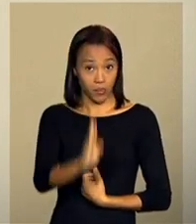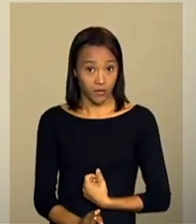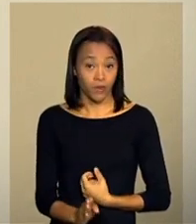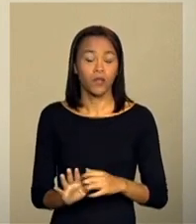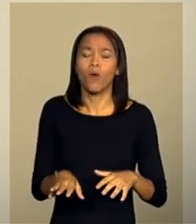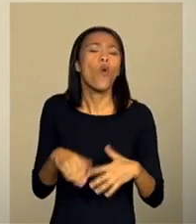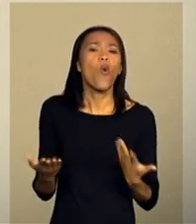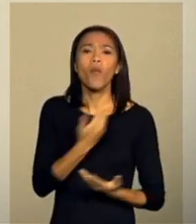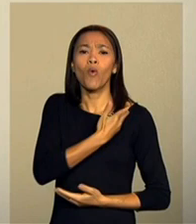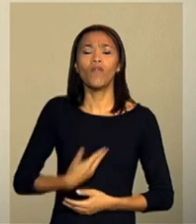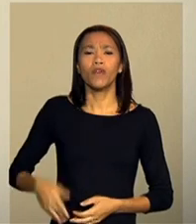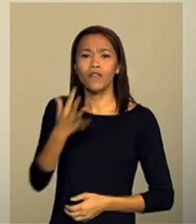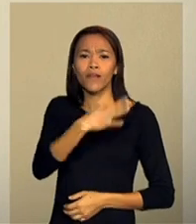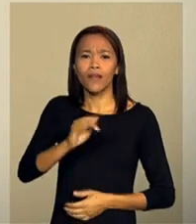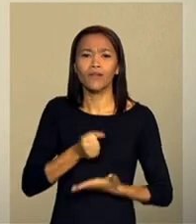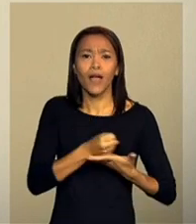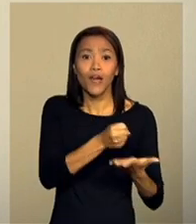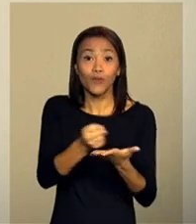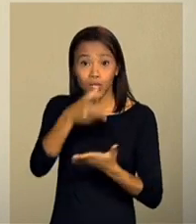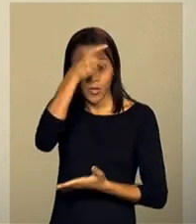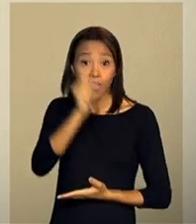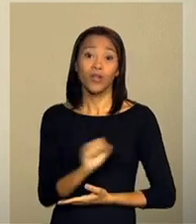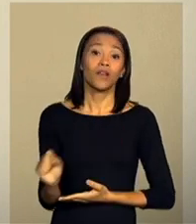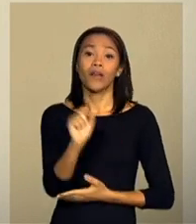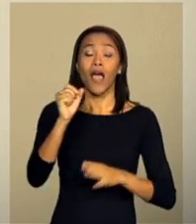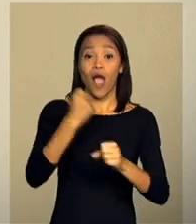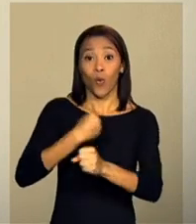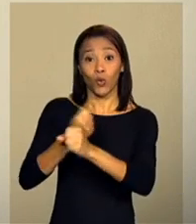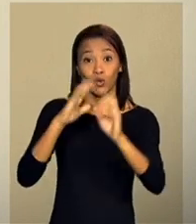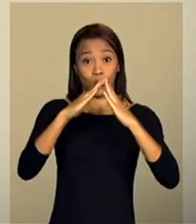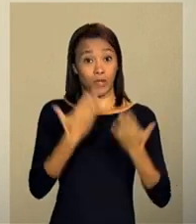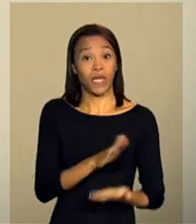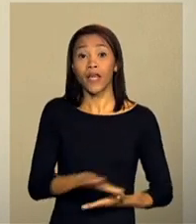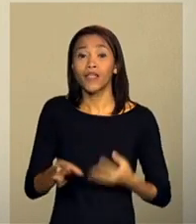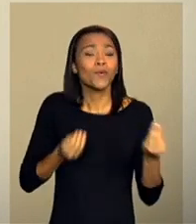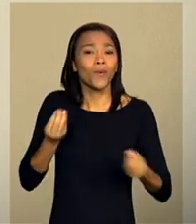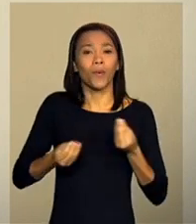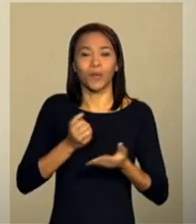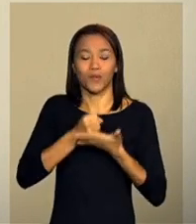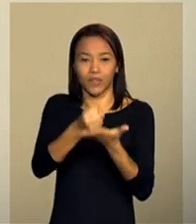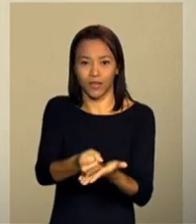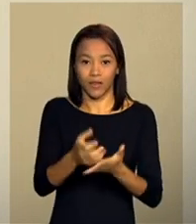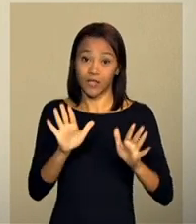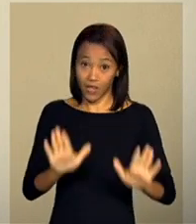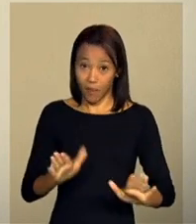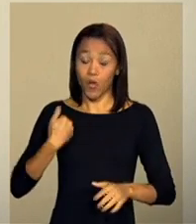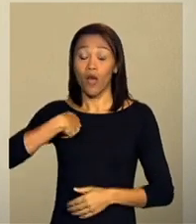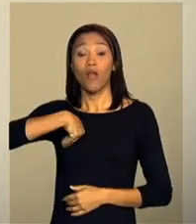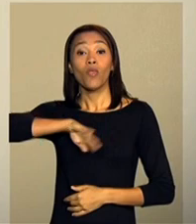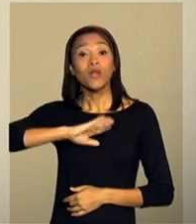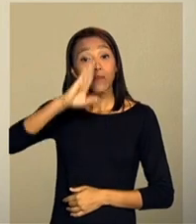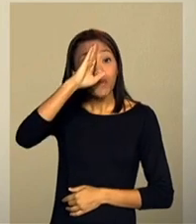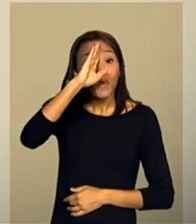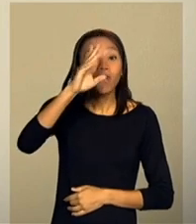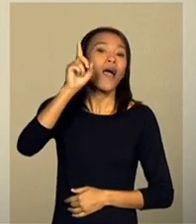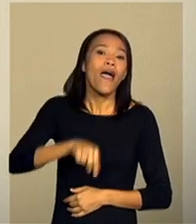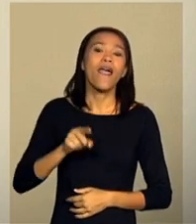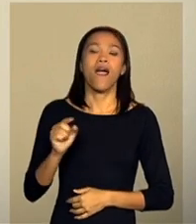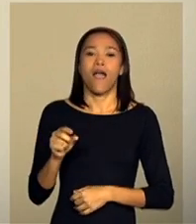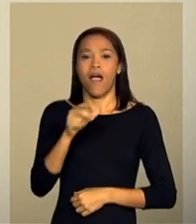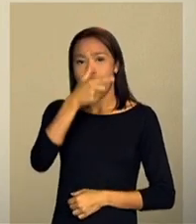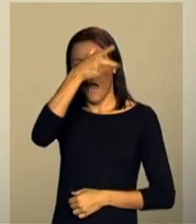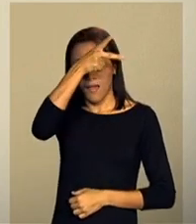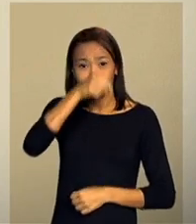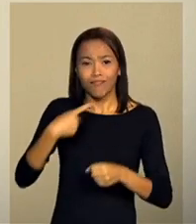como é que o governo federal está ajudando os municípios a construir mais creches presidenta sabe Luciano A nossa prioridade são as cidades que